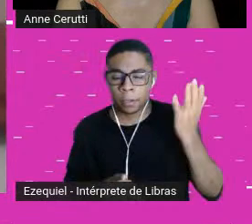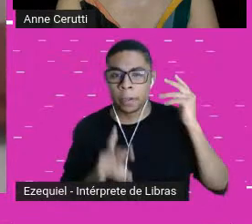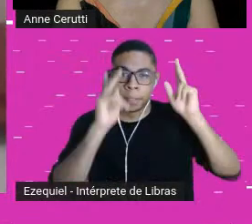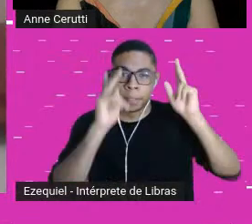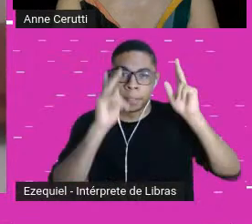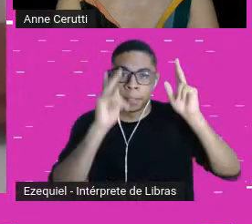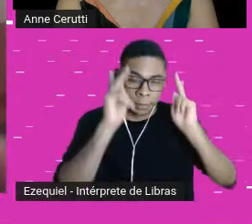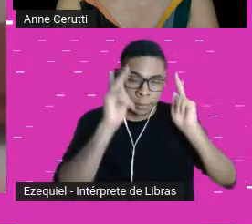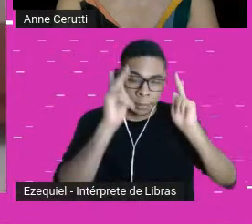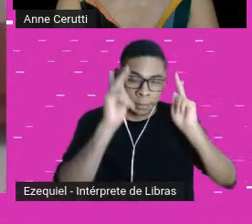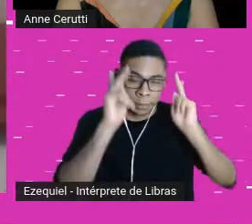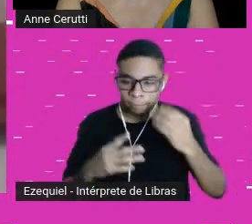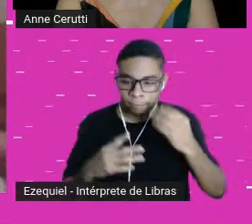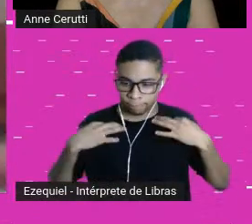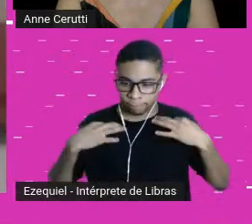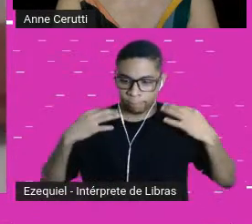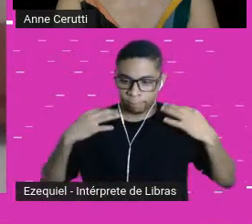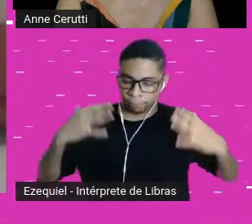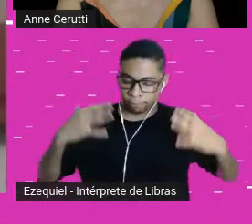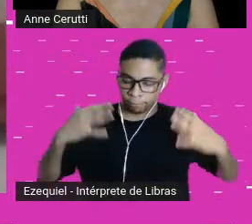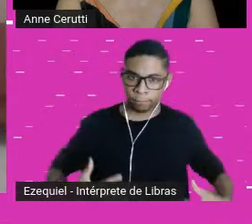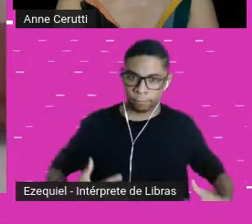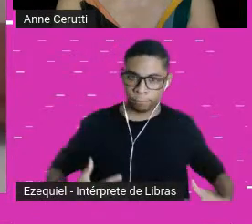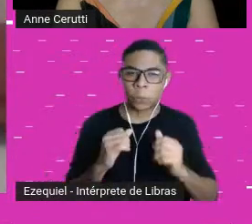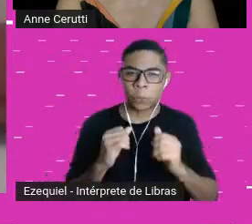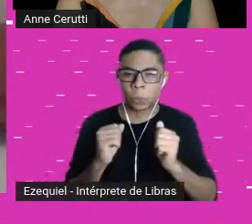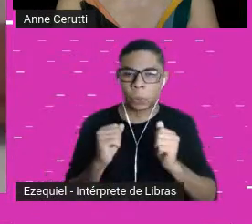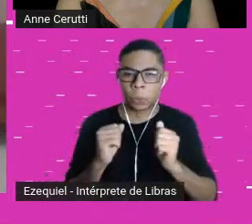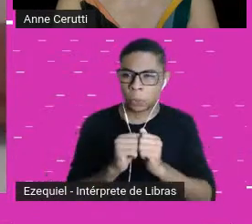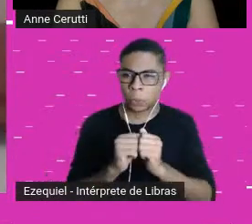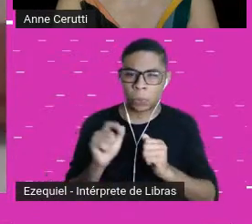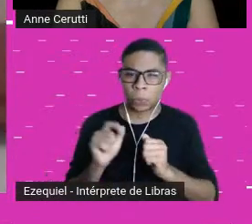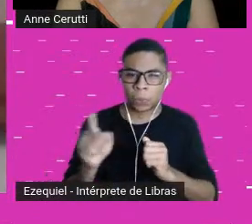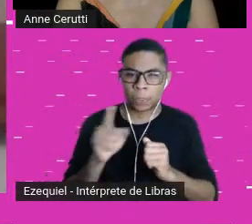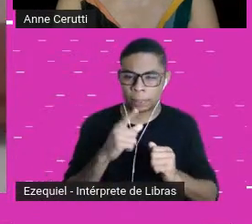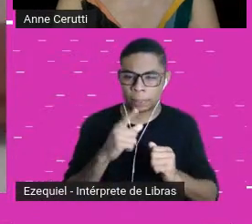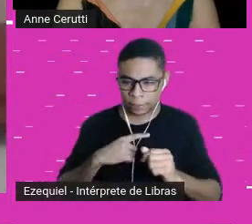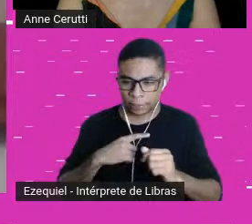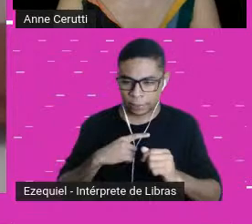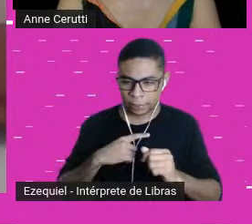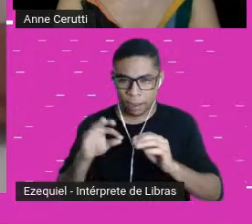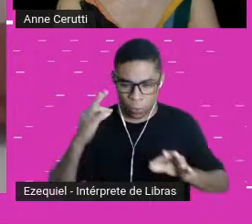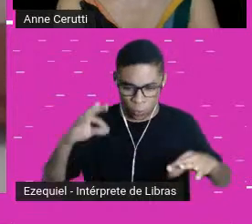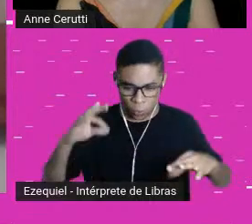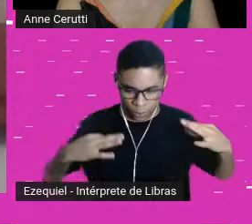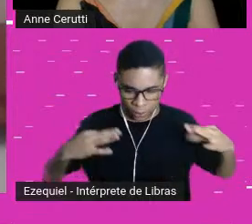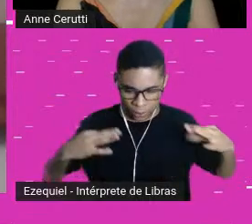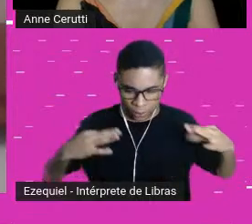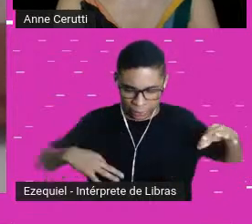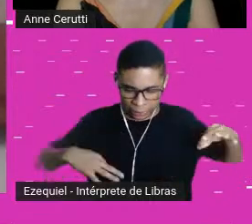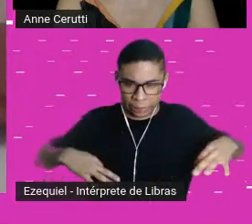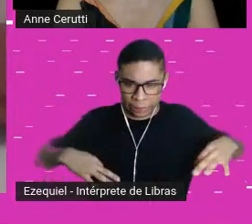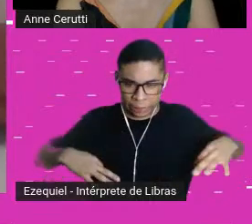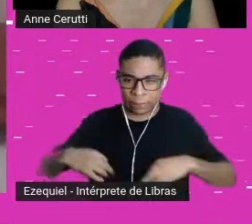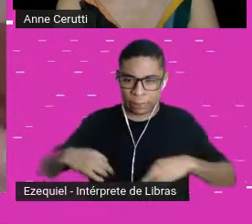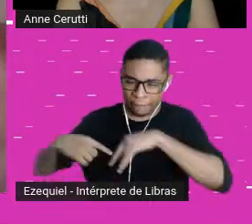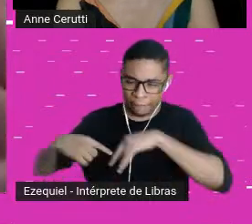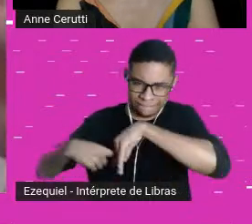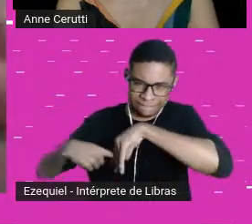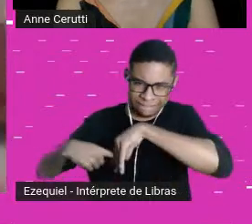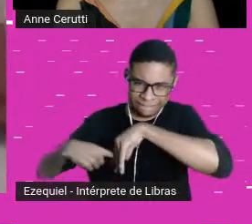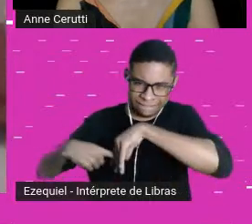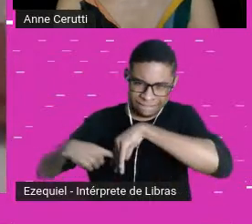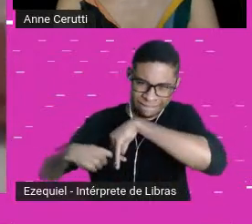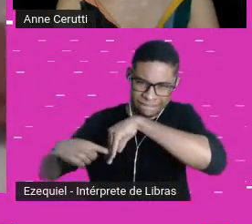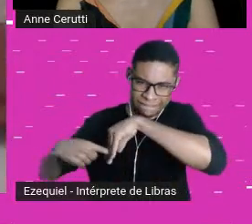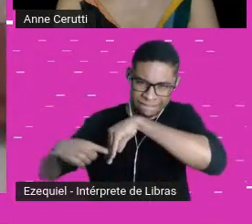aquelas minúsculas agulhas, né, que perfuraram a pele e como a questão do veneno foram contaminando e